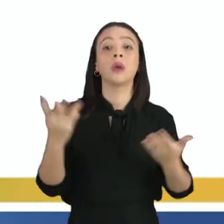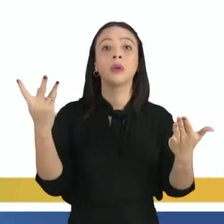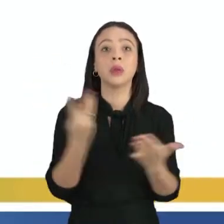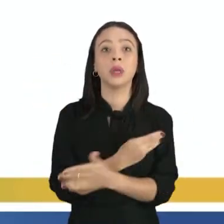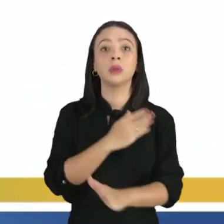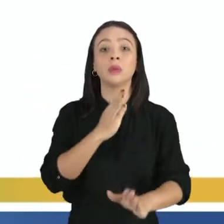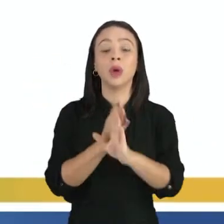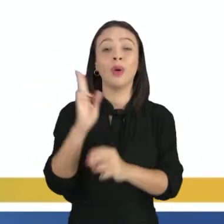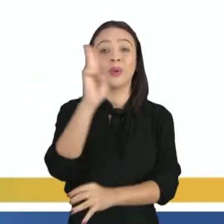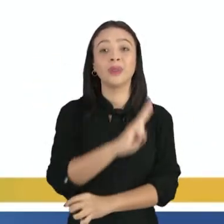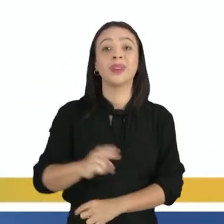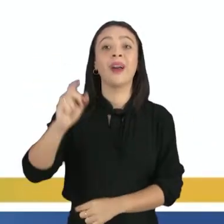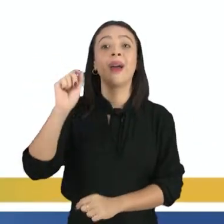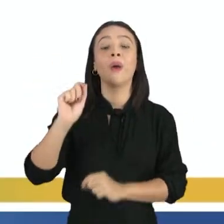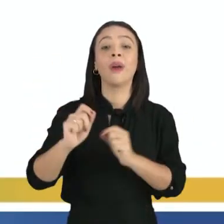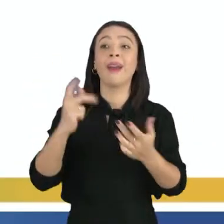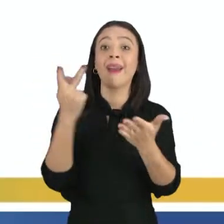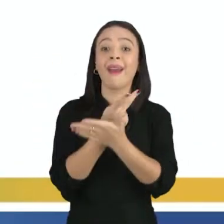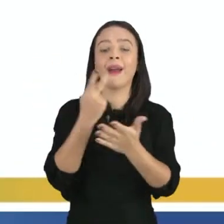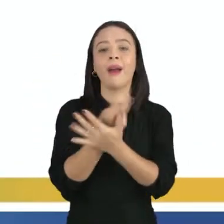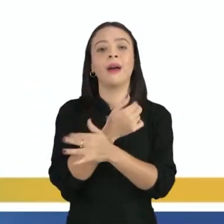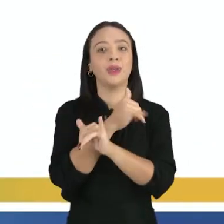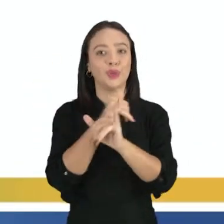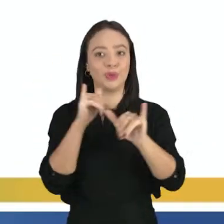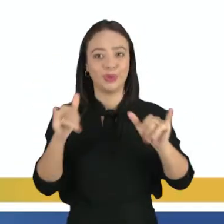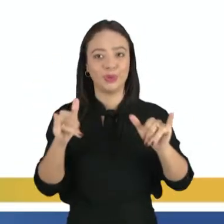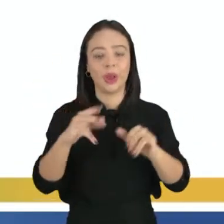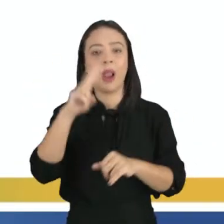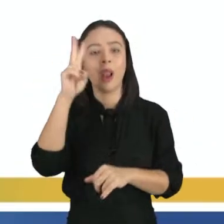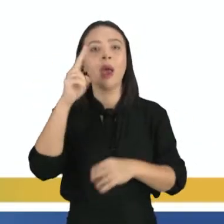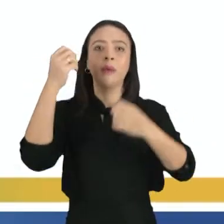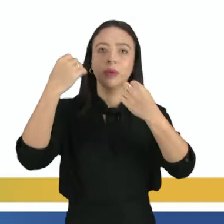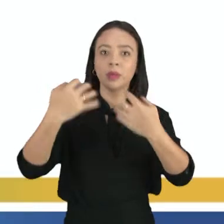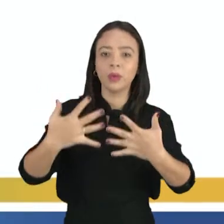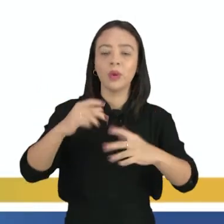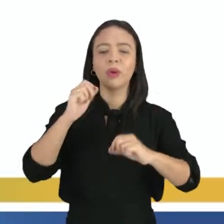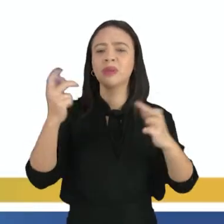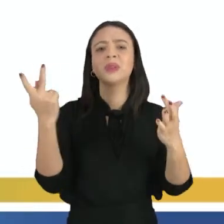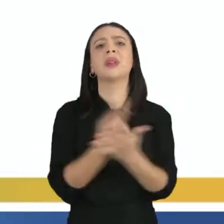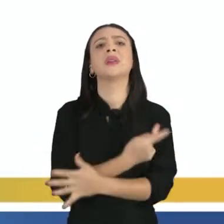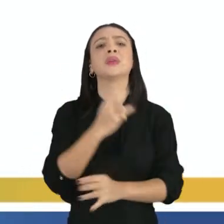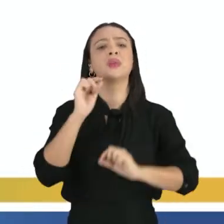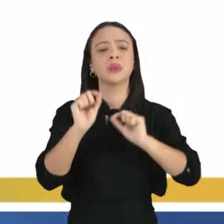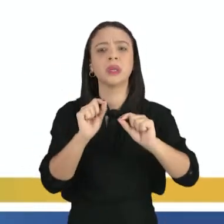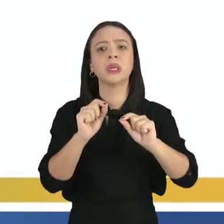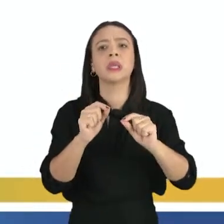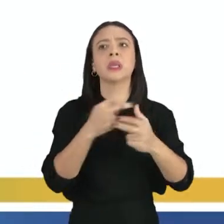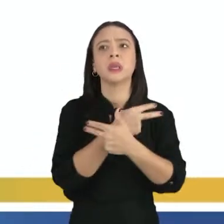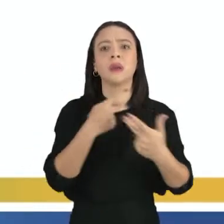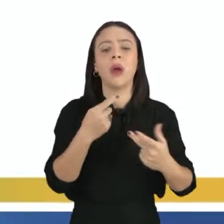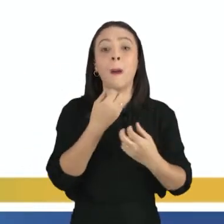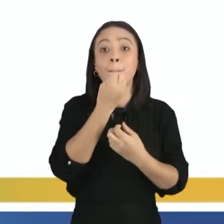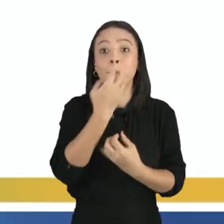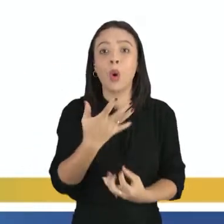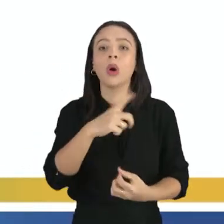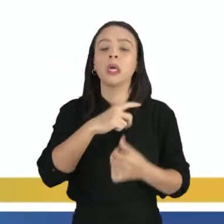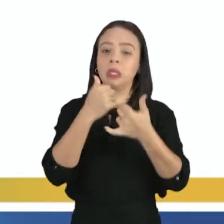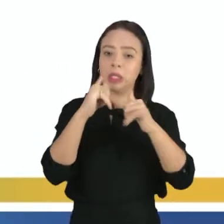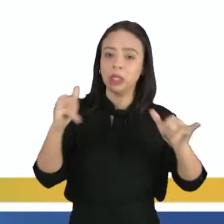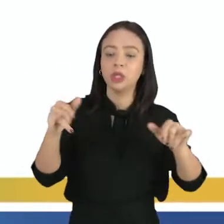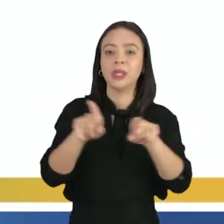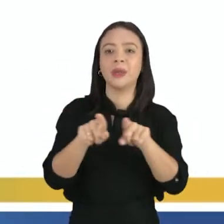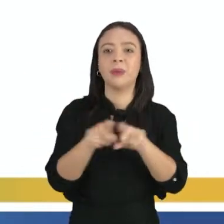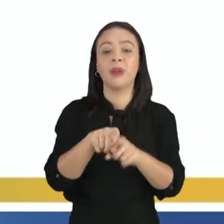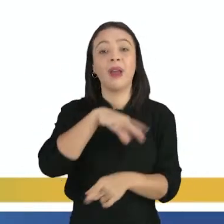da má utilização de energia, né? Lá nós falamos o que acontece das formas boas, né, e das formas